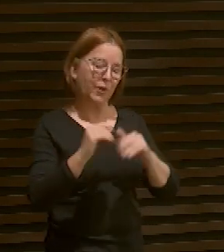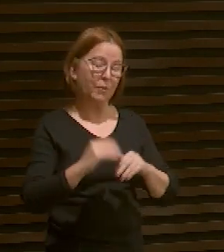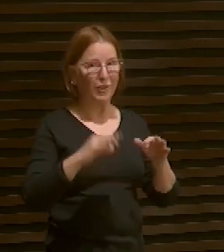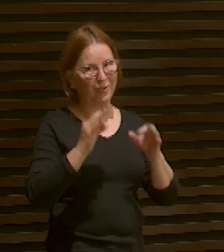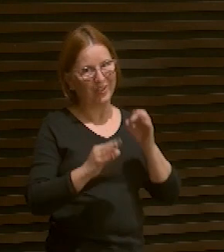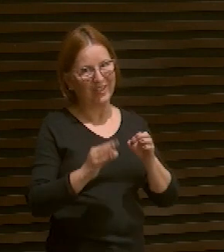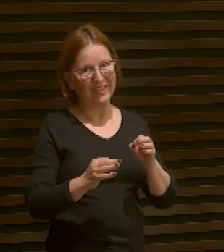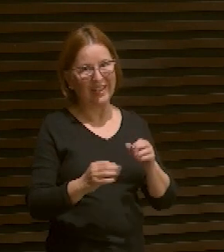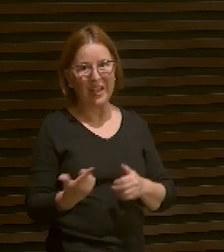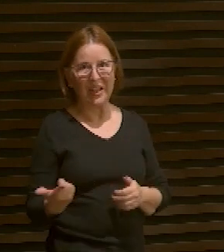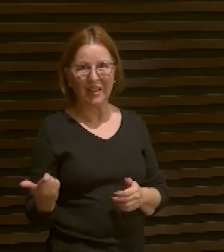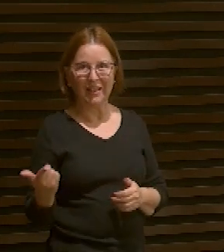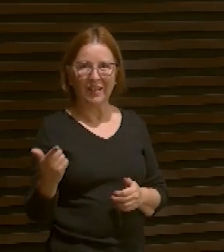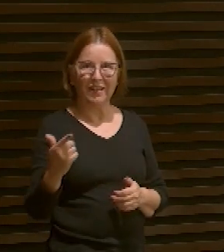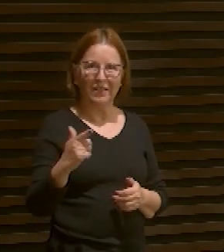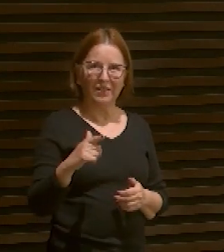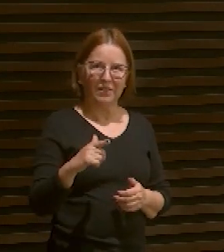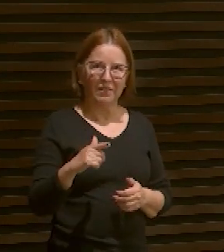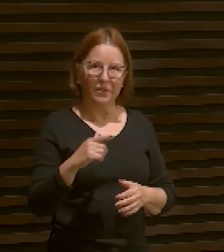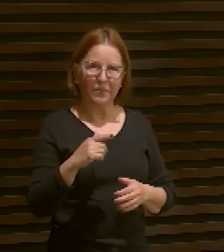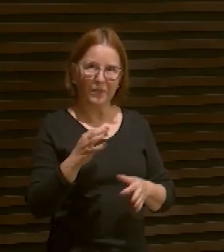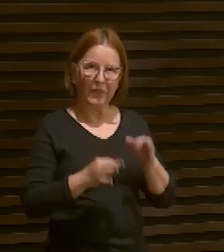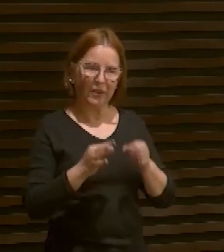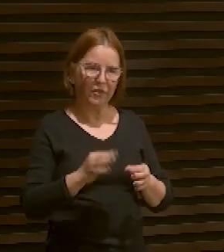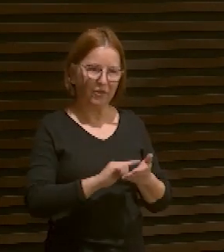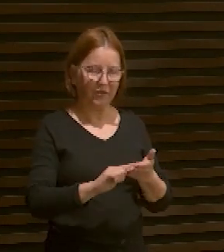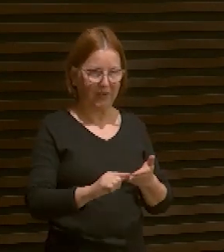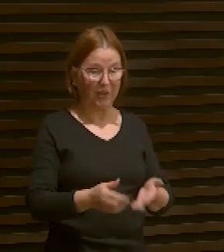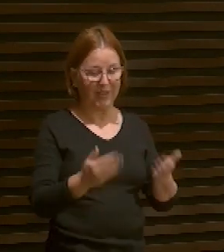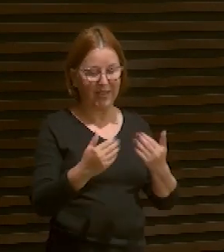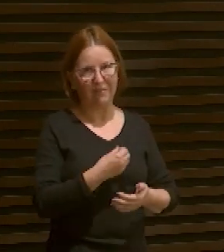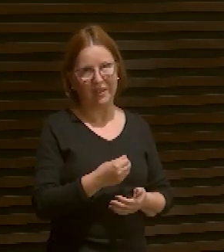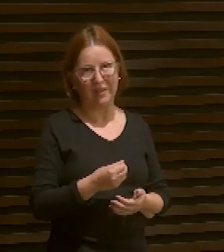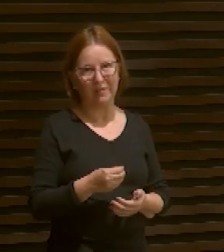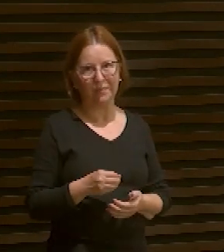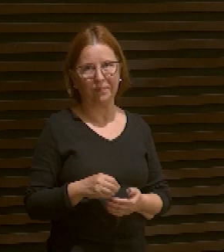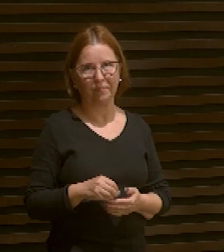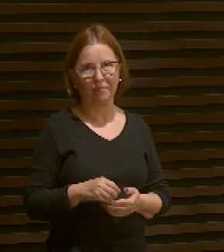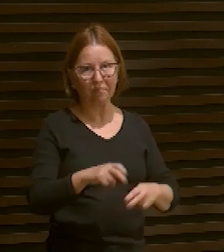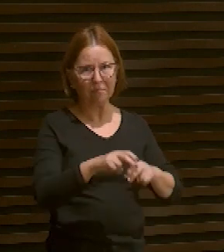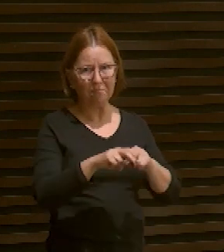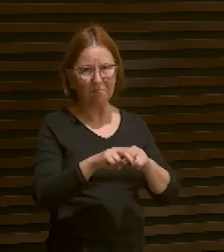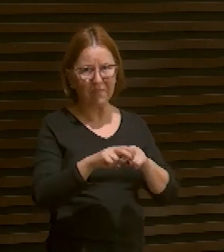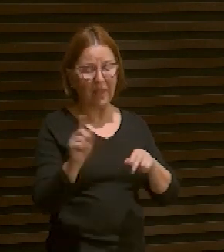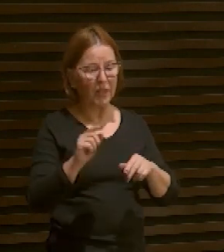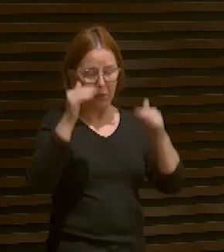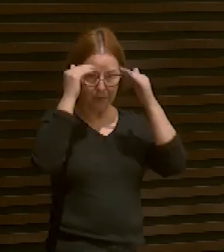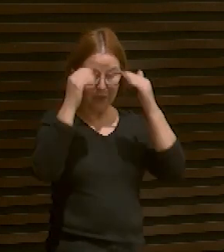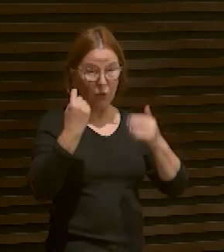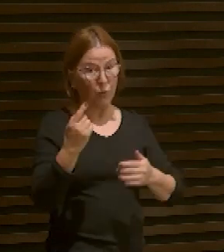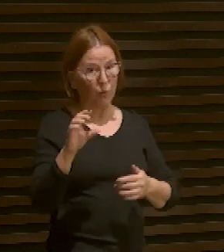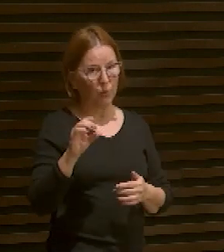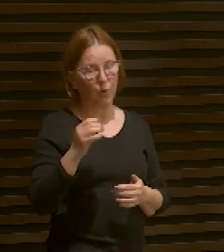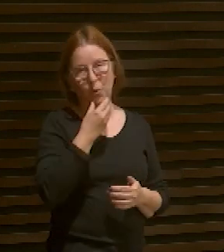a justificação que dá vida. Porque como pela desobediência de um só homem, muitos se